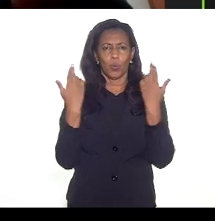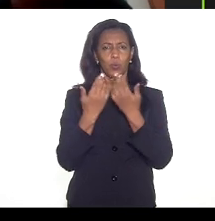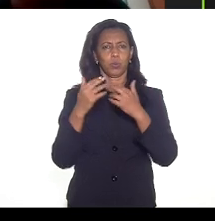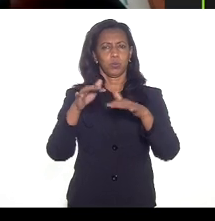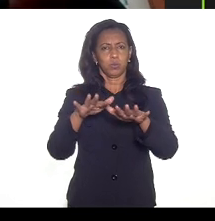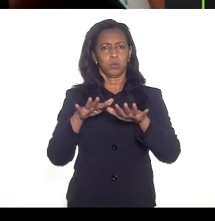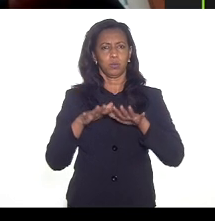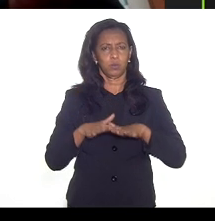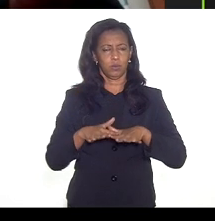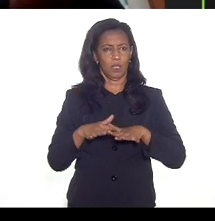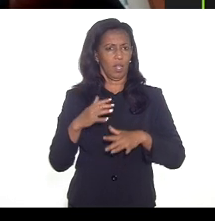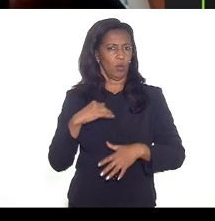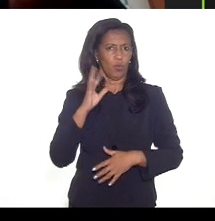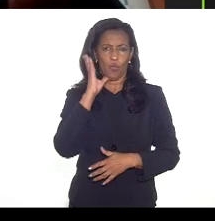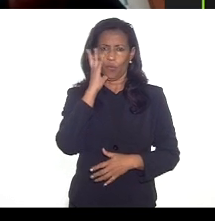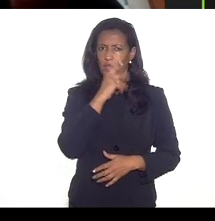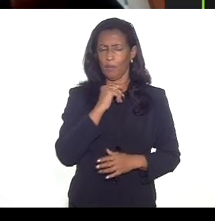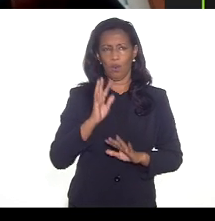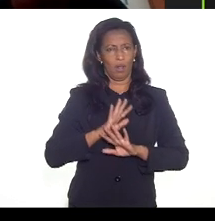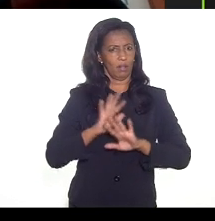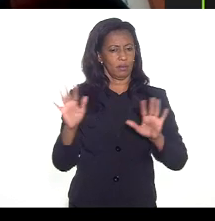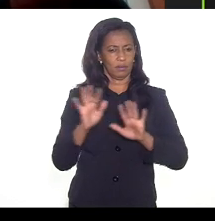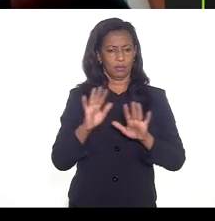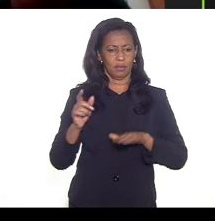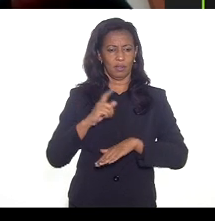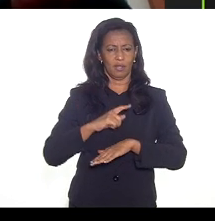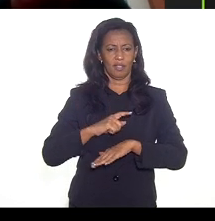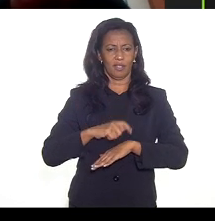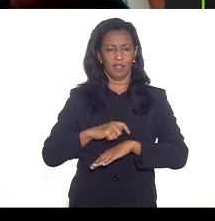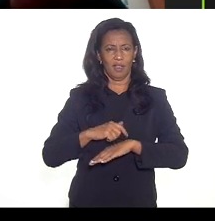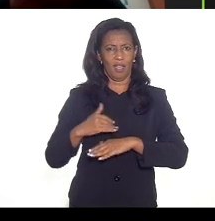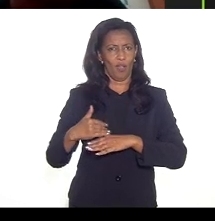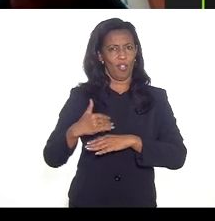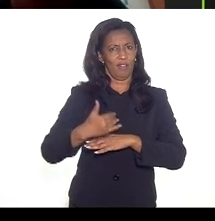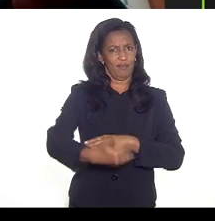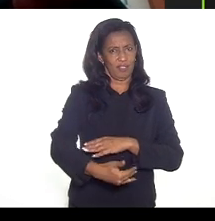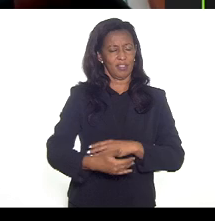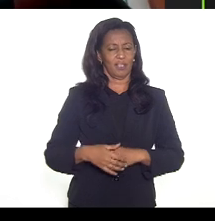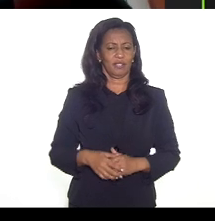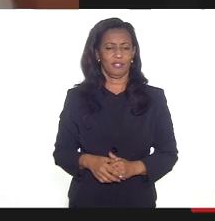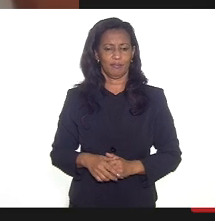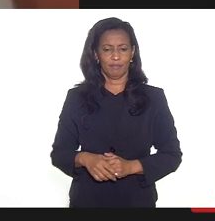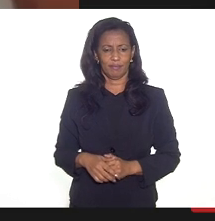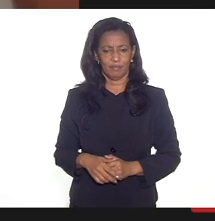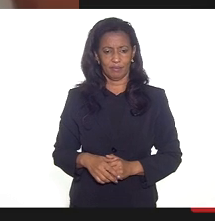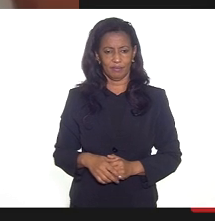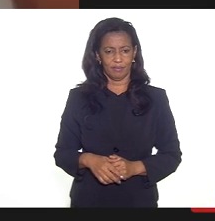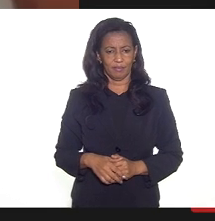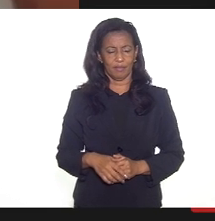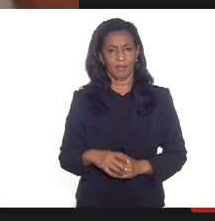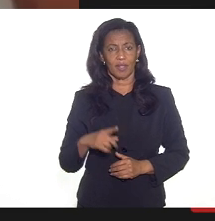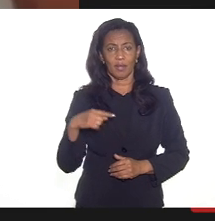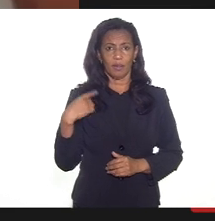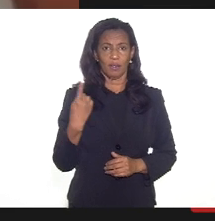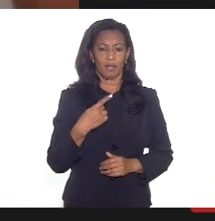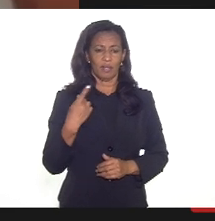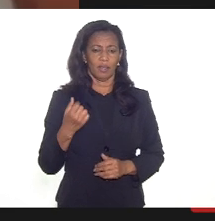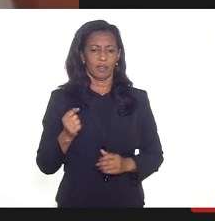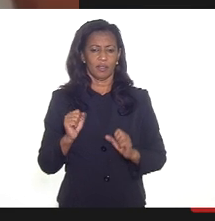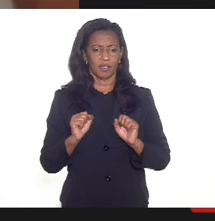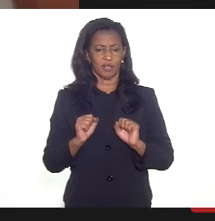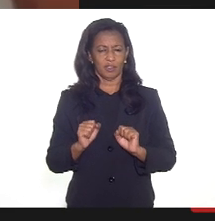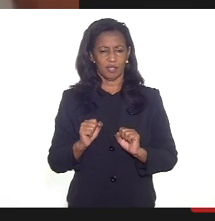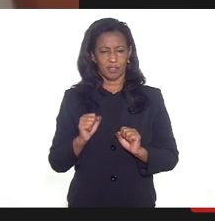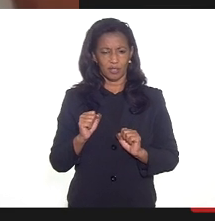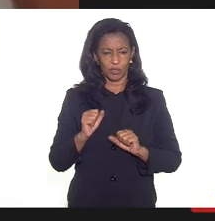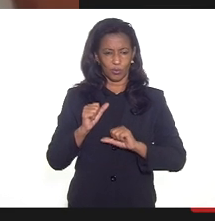as pessoas, não vou me demorar muito, não, porque nós já estamos no avançado da hora, para a gente poder. Eu saúdo no nome